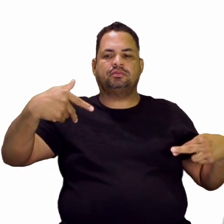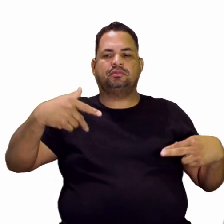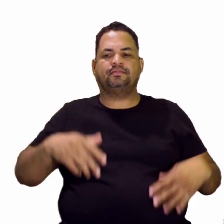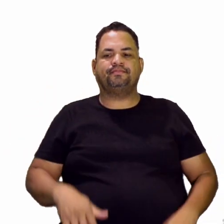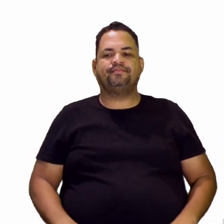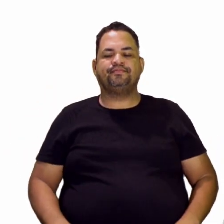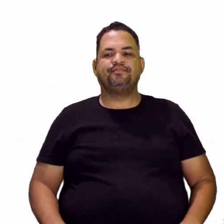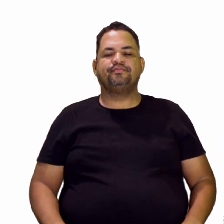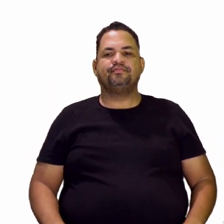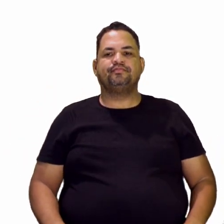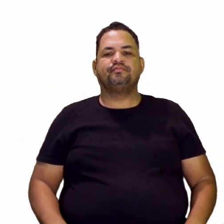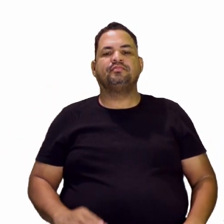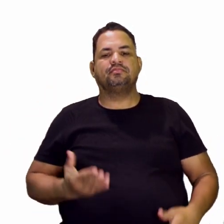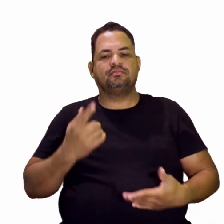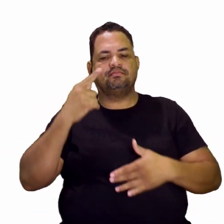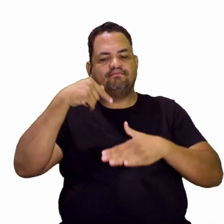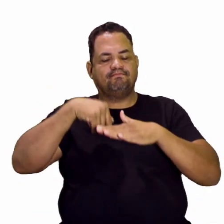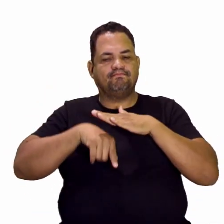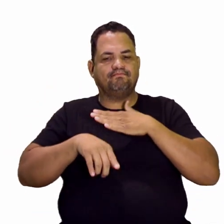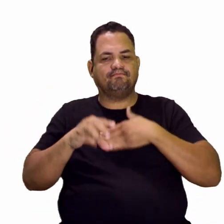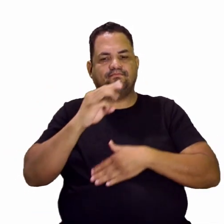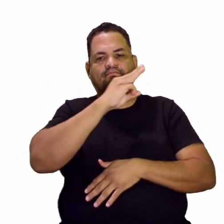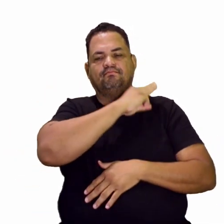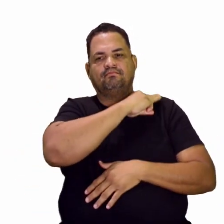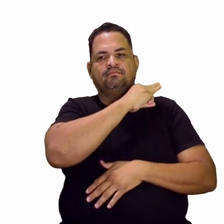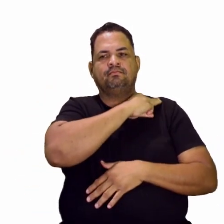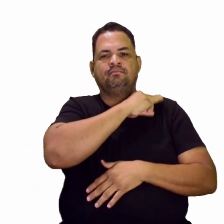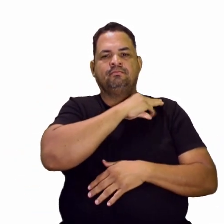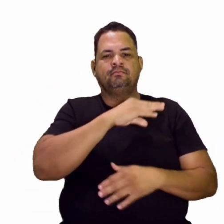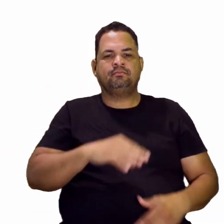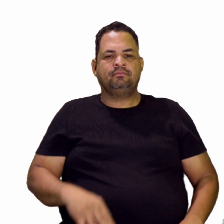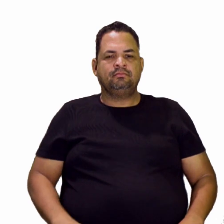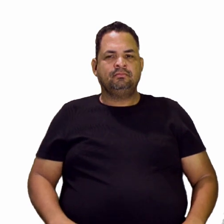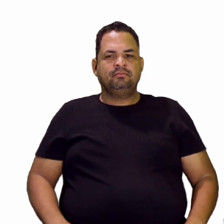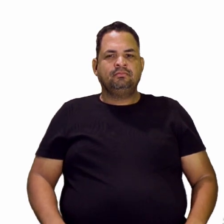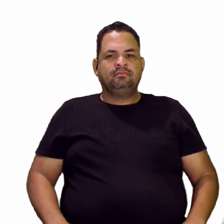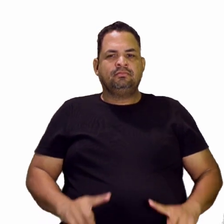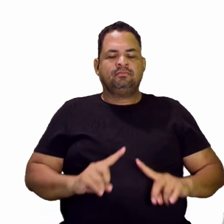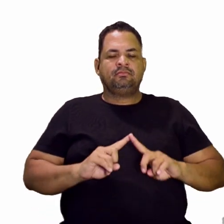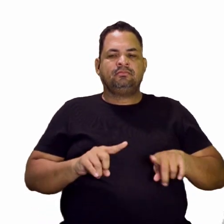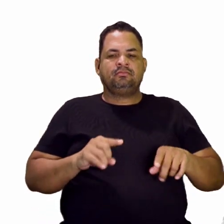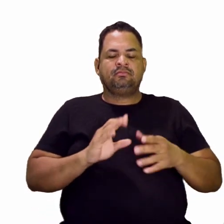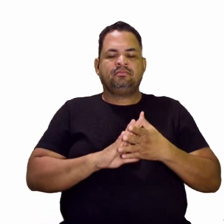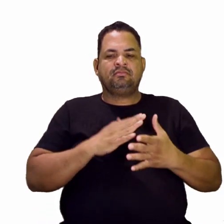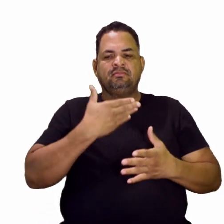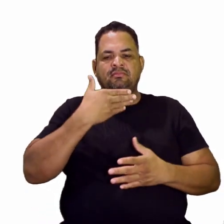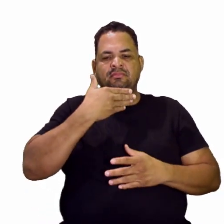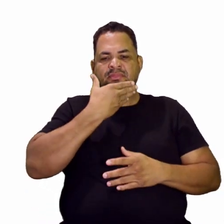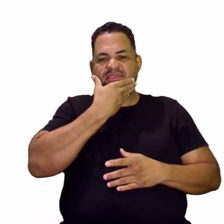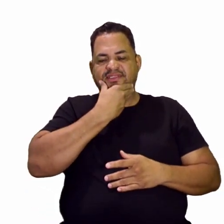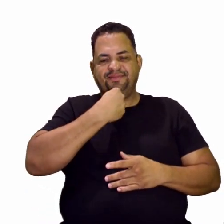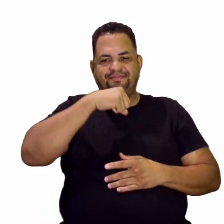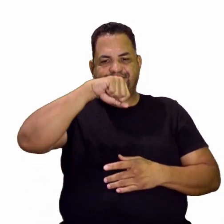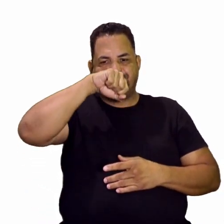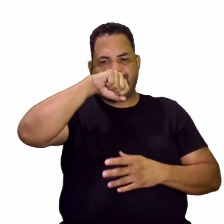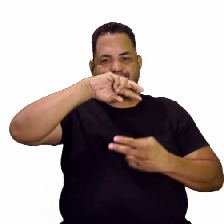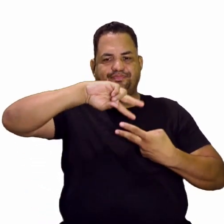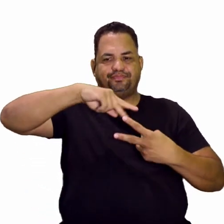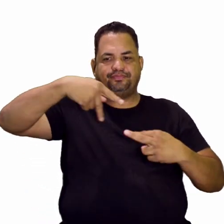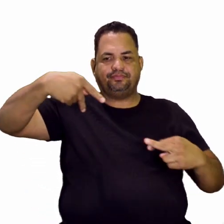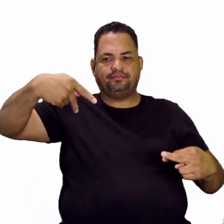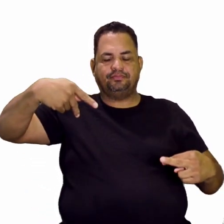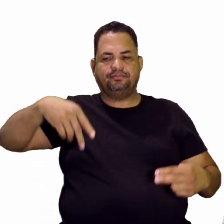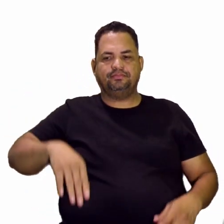conhecer Mendel profundamente no terceiro ano, tá? Mas Mendel é considerado o pai da genética. Mendel fez lá